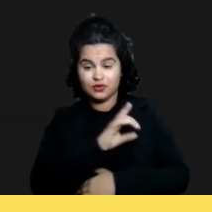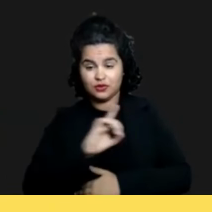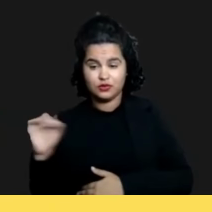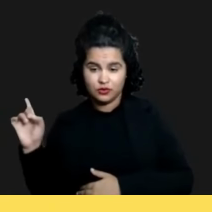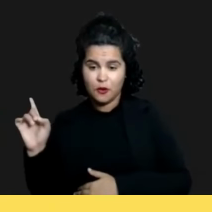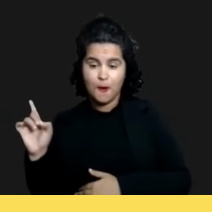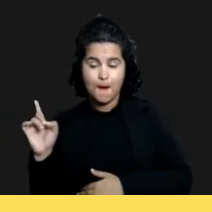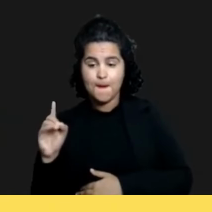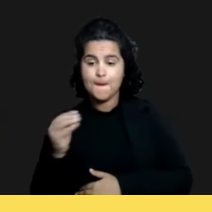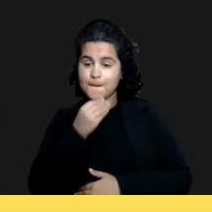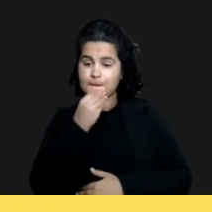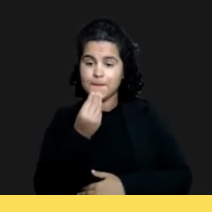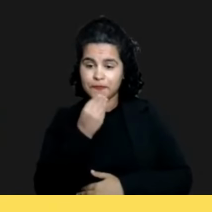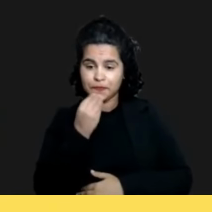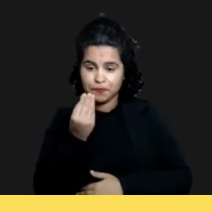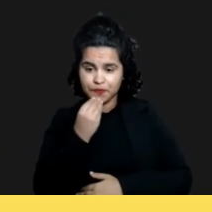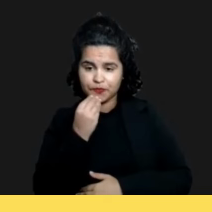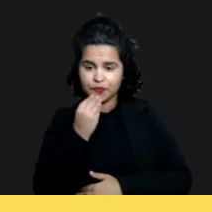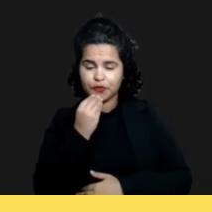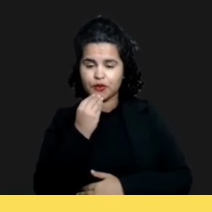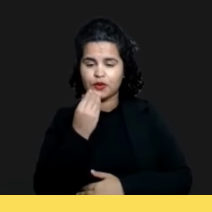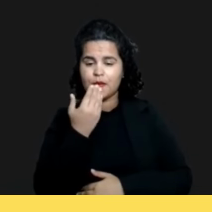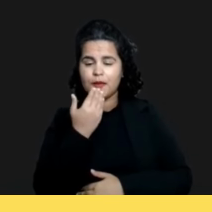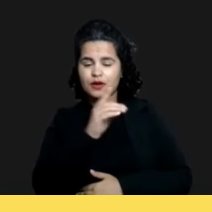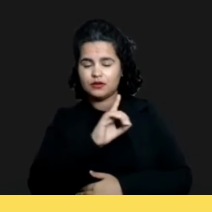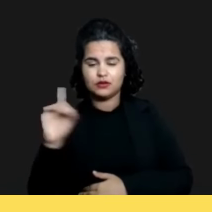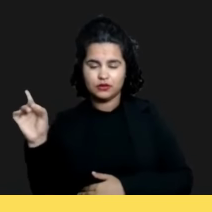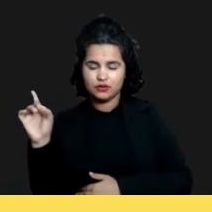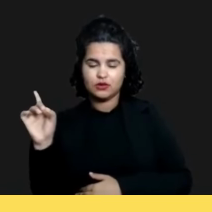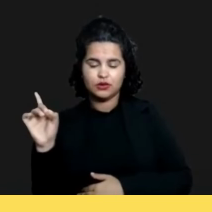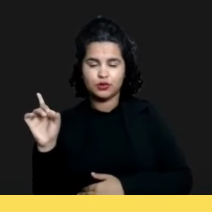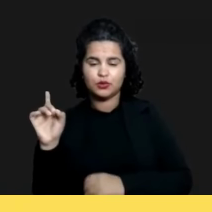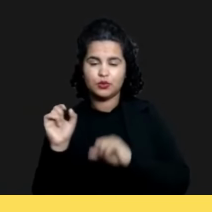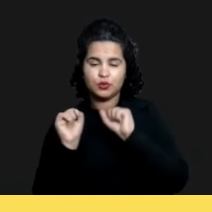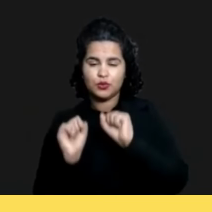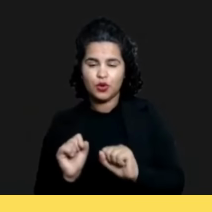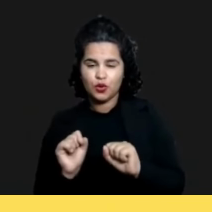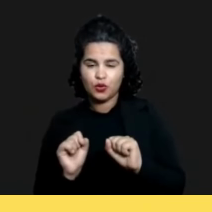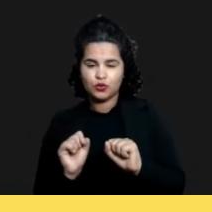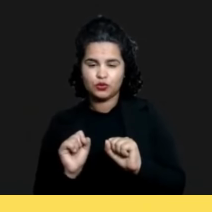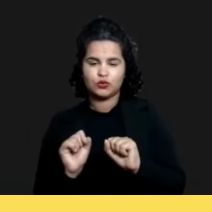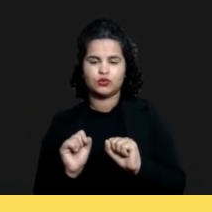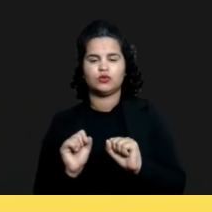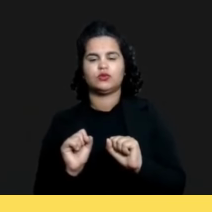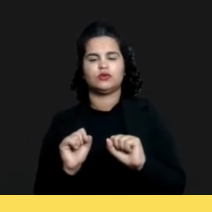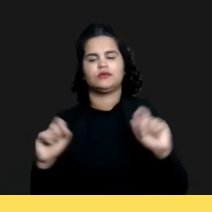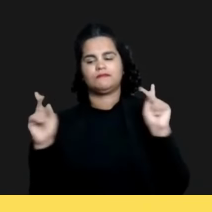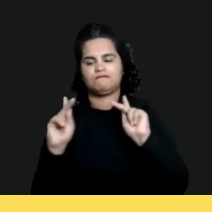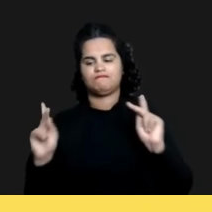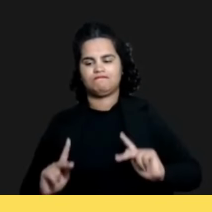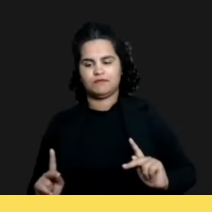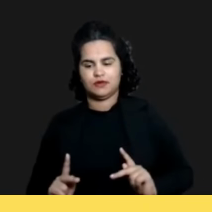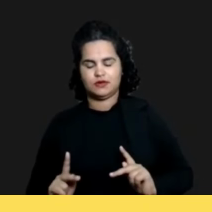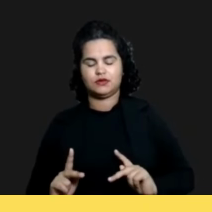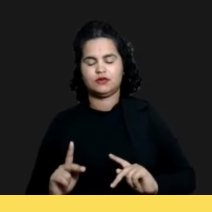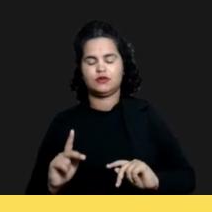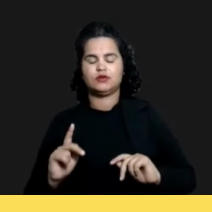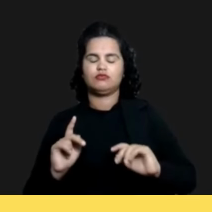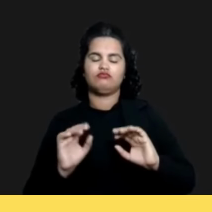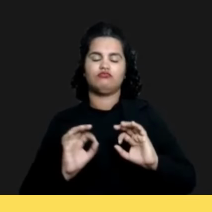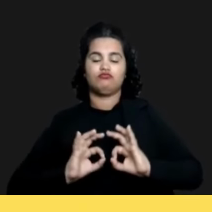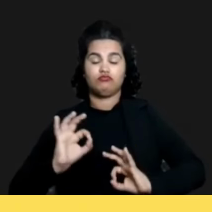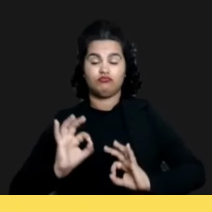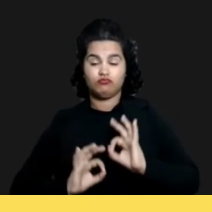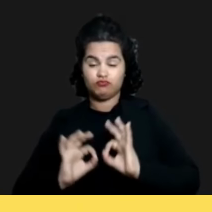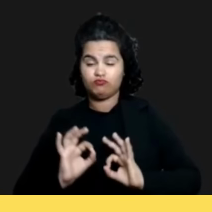pela oportunidade. Eu rogo a Deus que possa restabelecer a paz, a ordem